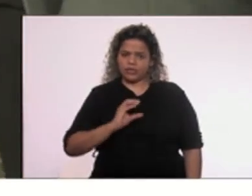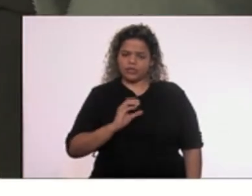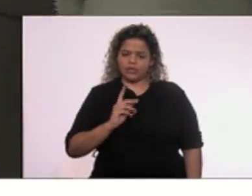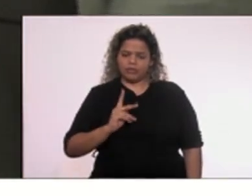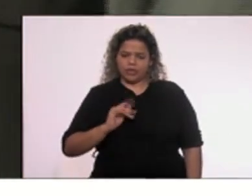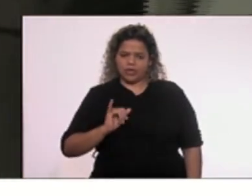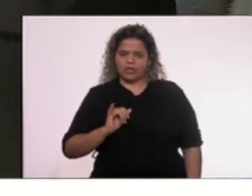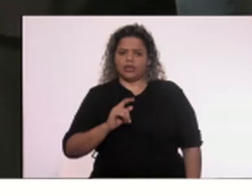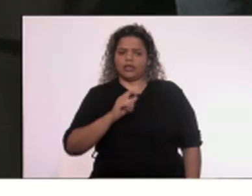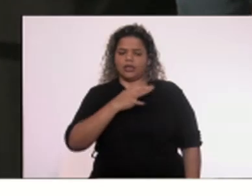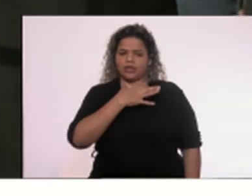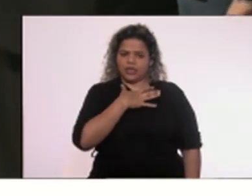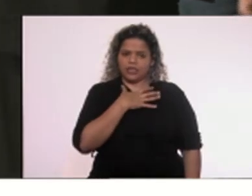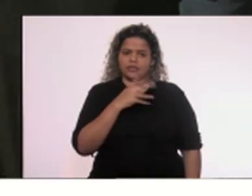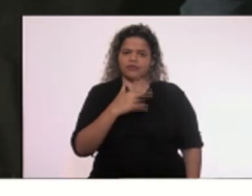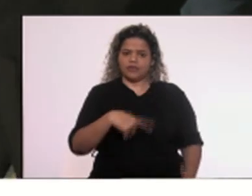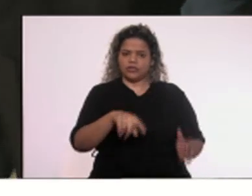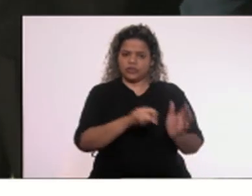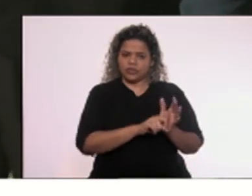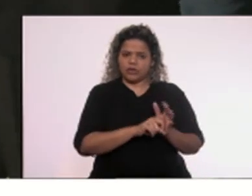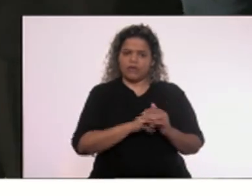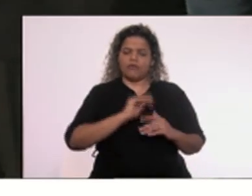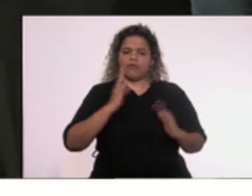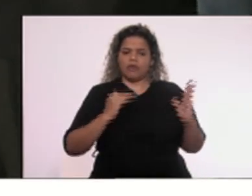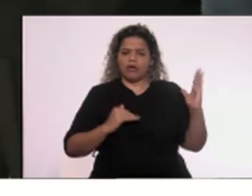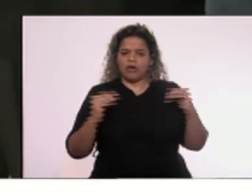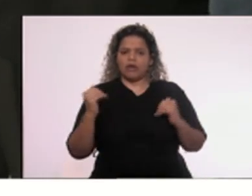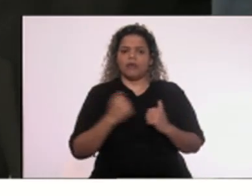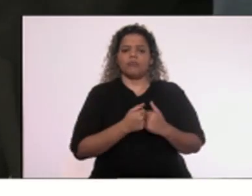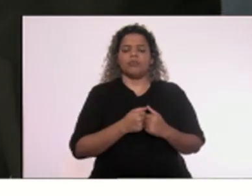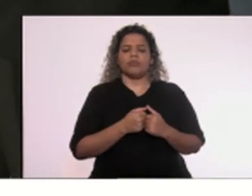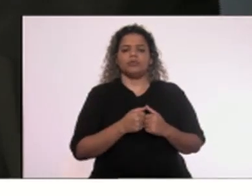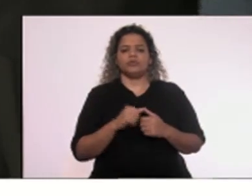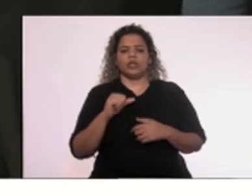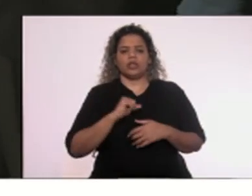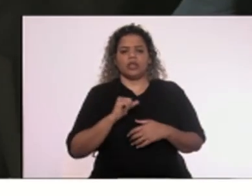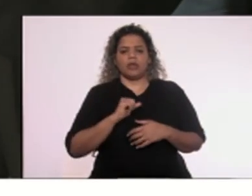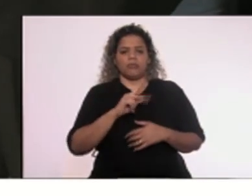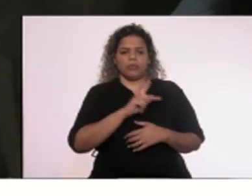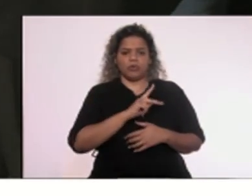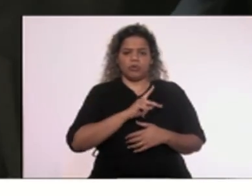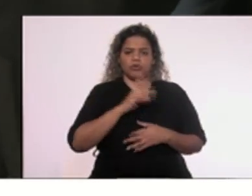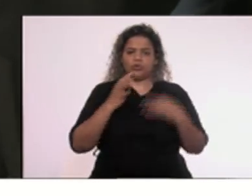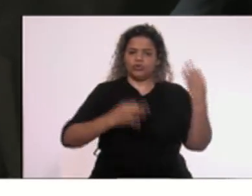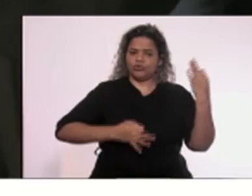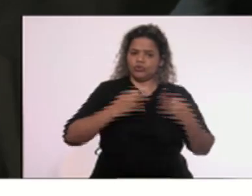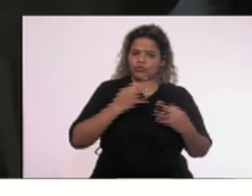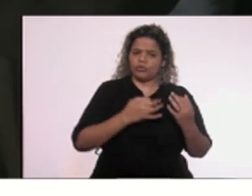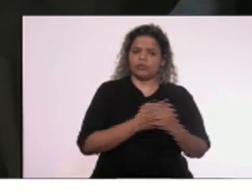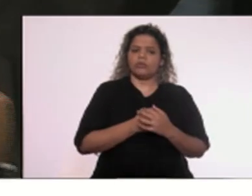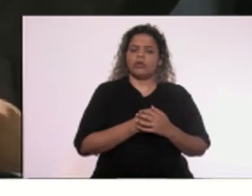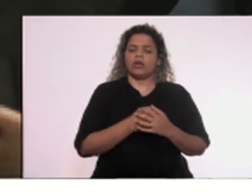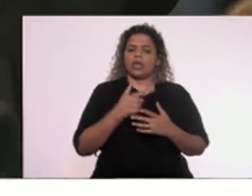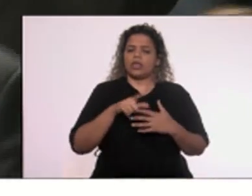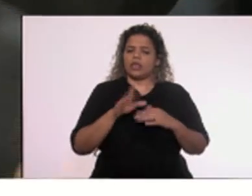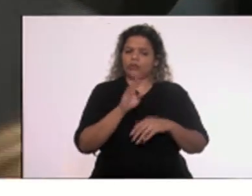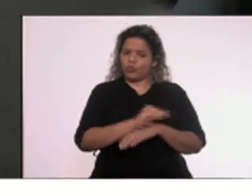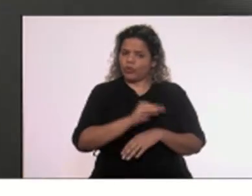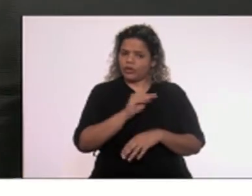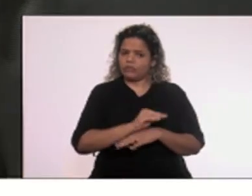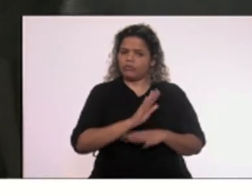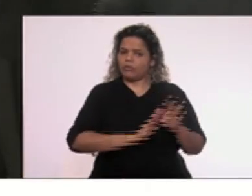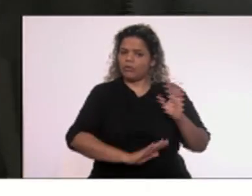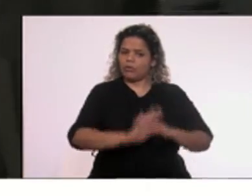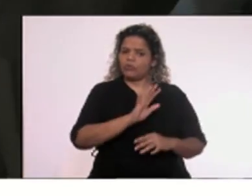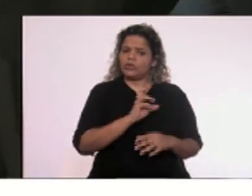crise fiscal, onde vamos ouvir o promotor de justiça, que está cuidando